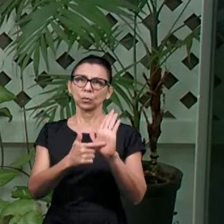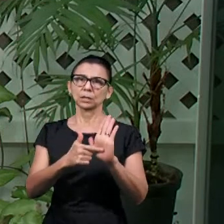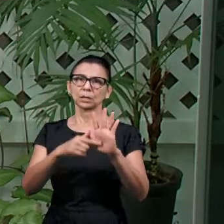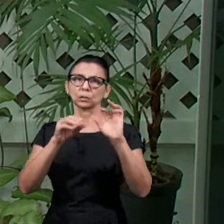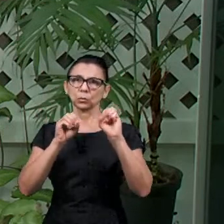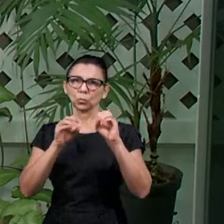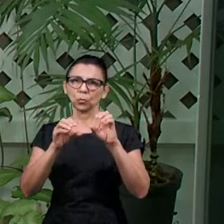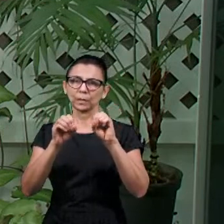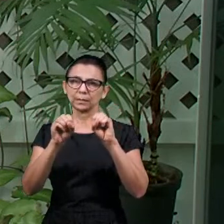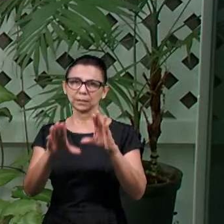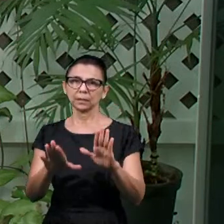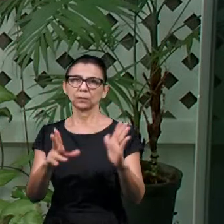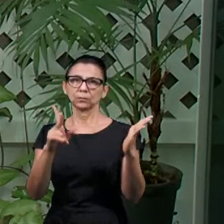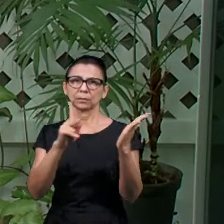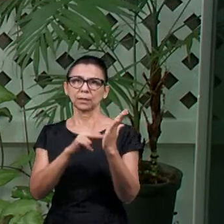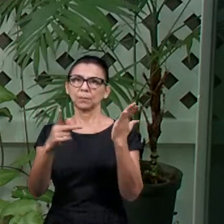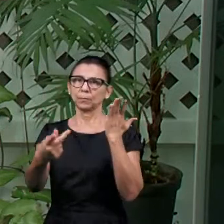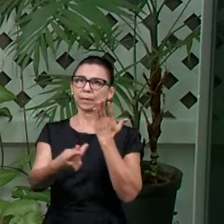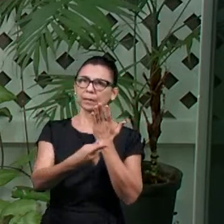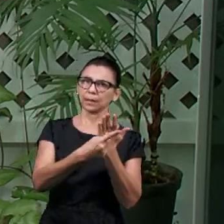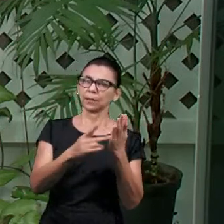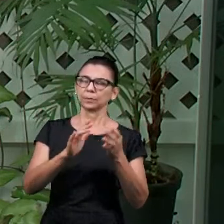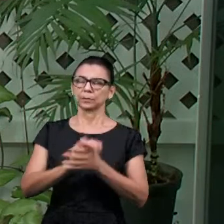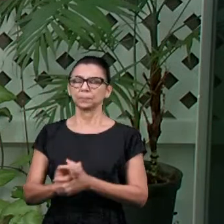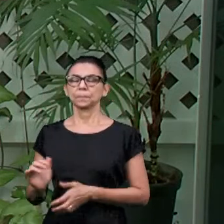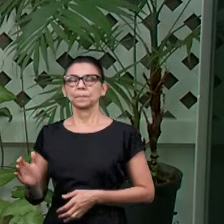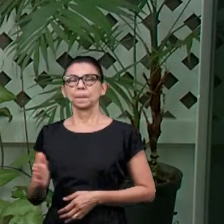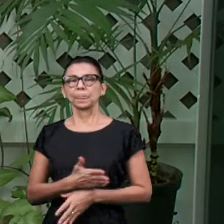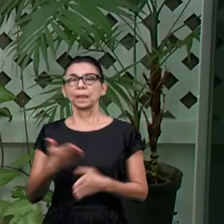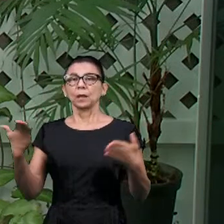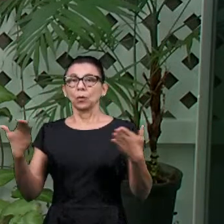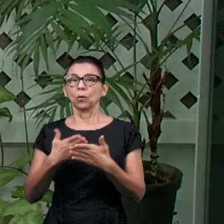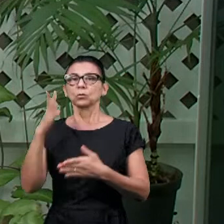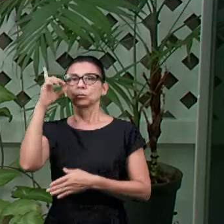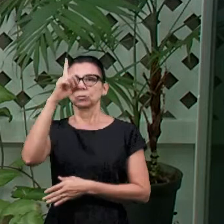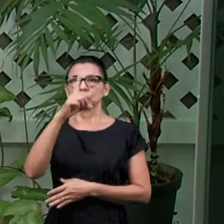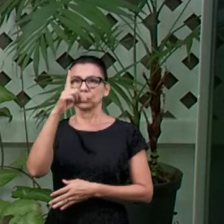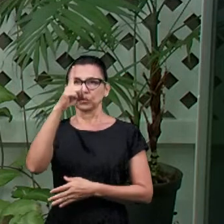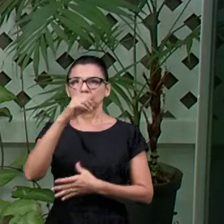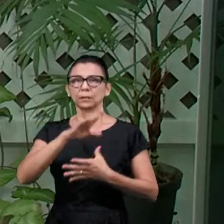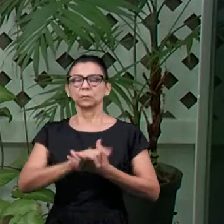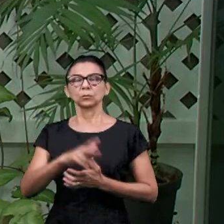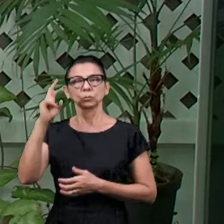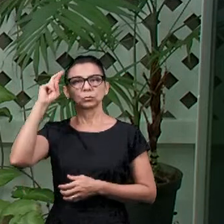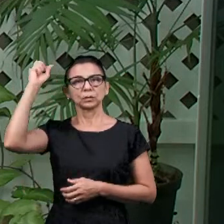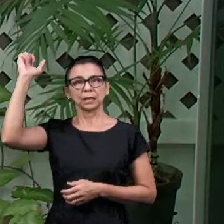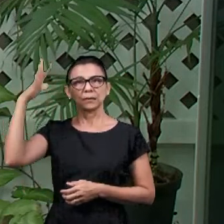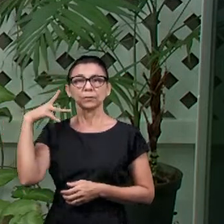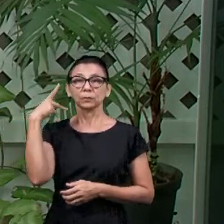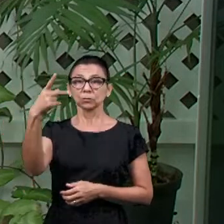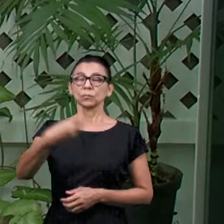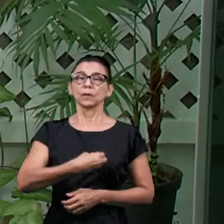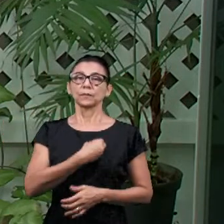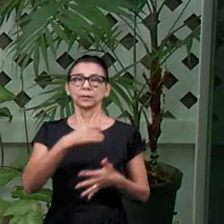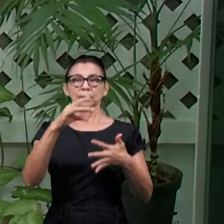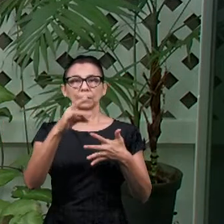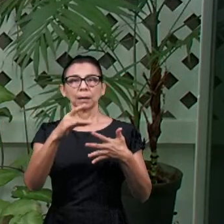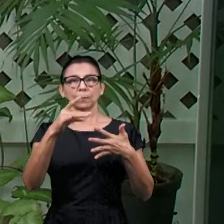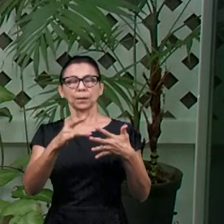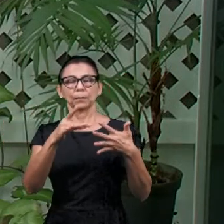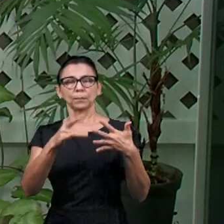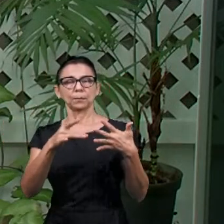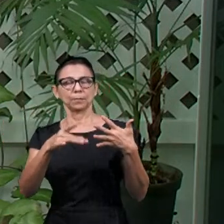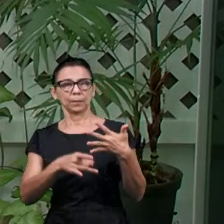jeito. Esse domingo está revelando desse jeito para a sua vida. Não é só isso